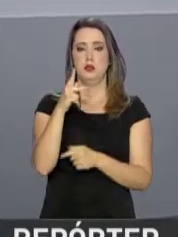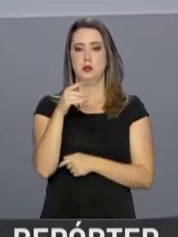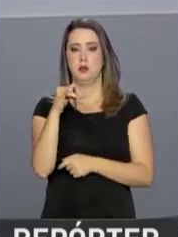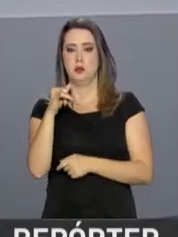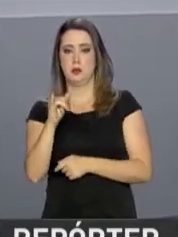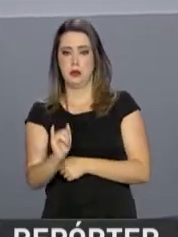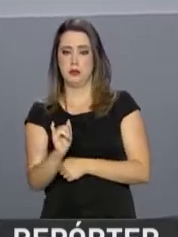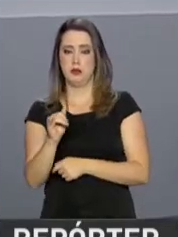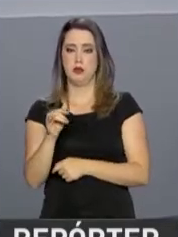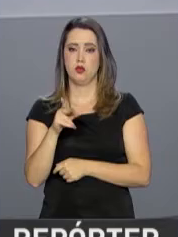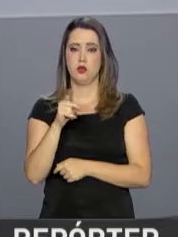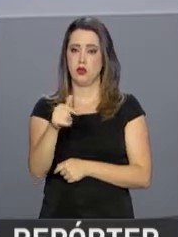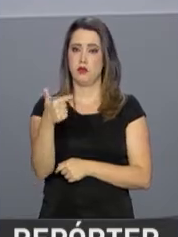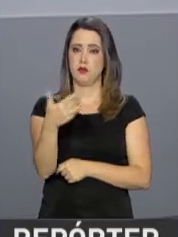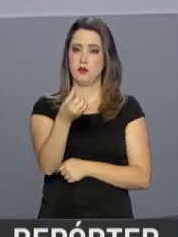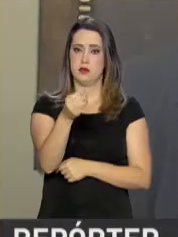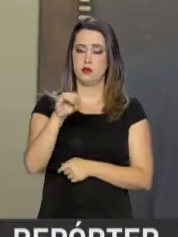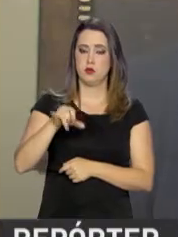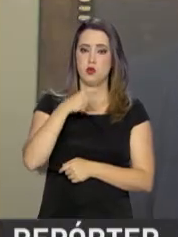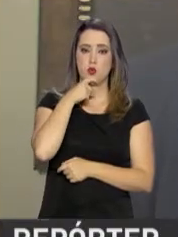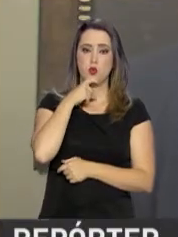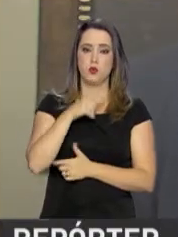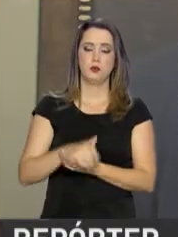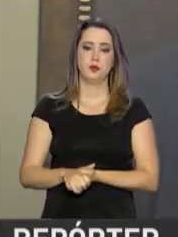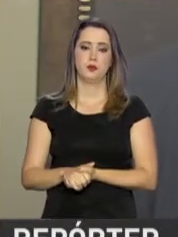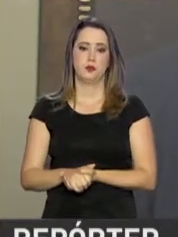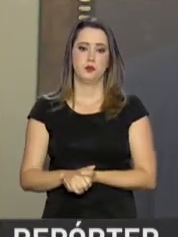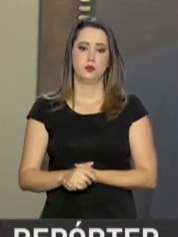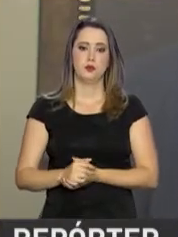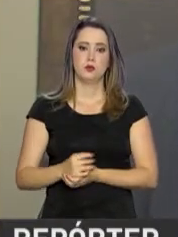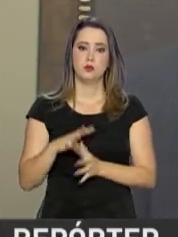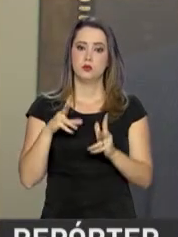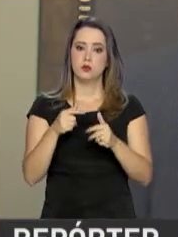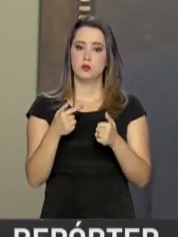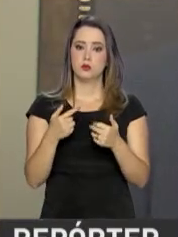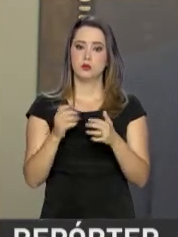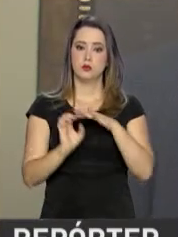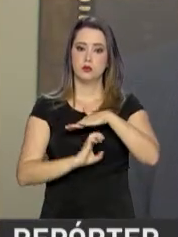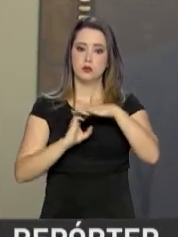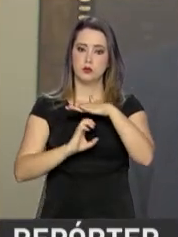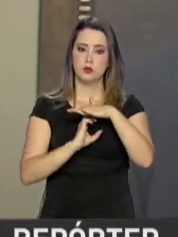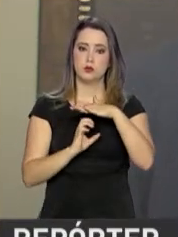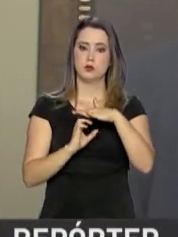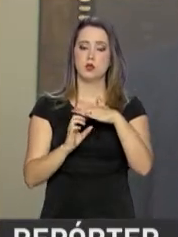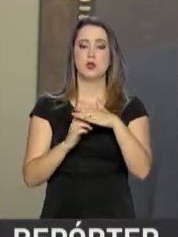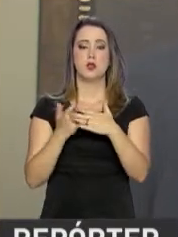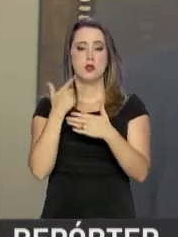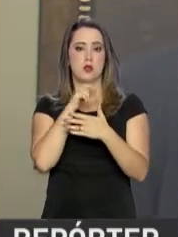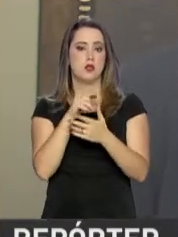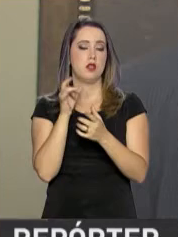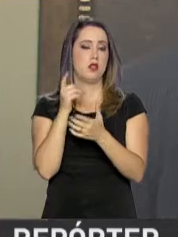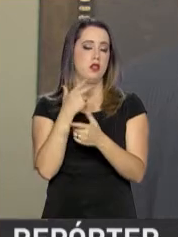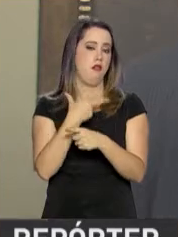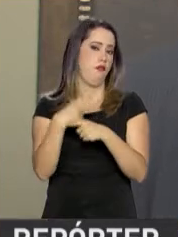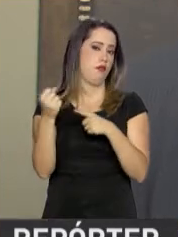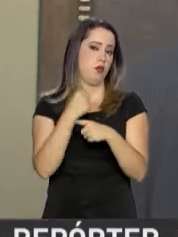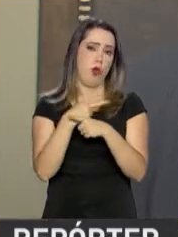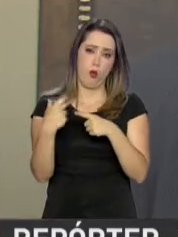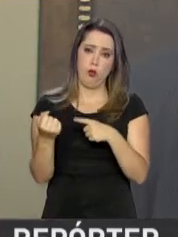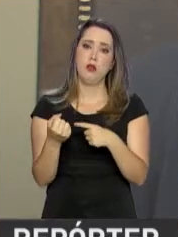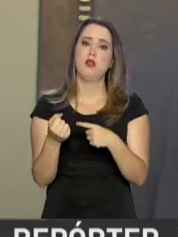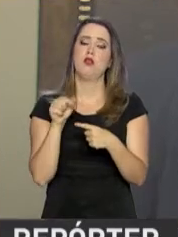26 de julho. Essas empresas que ganharem, elas tenham